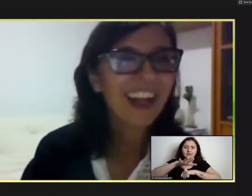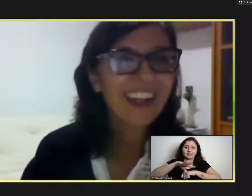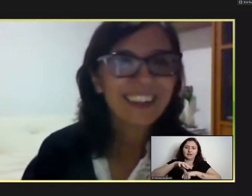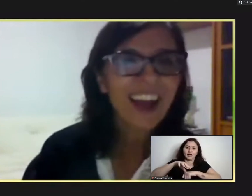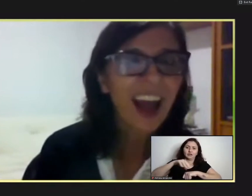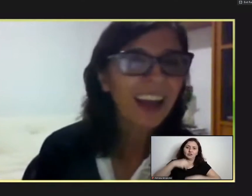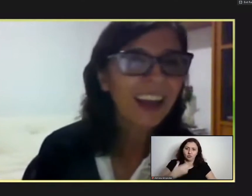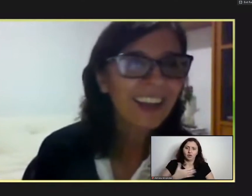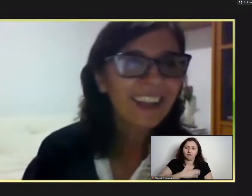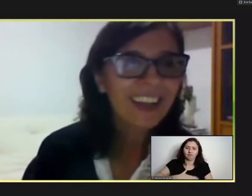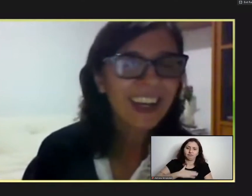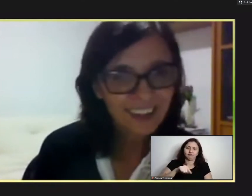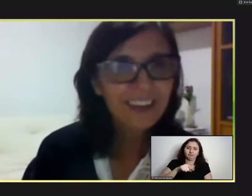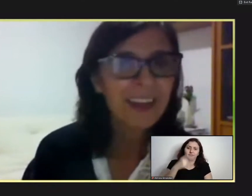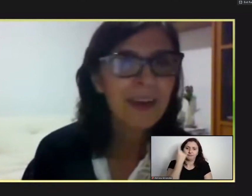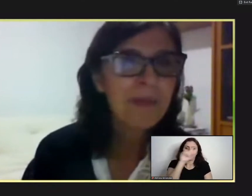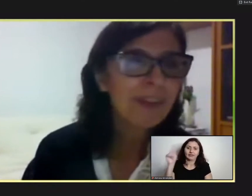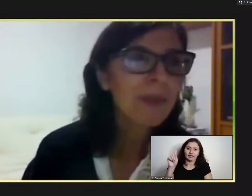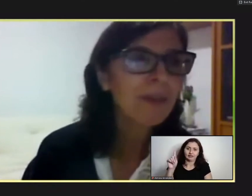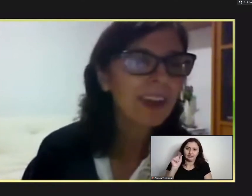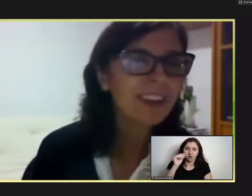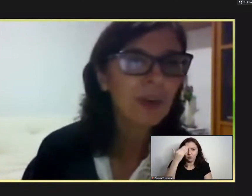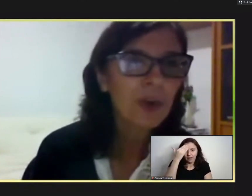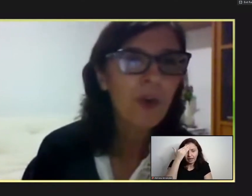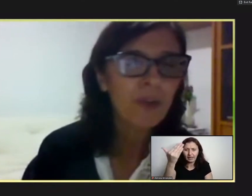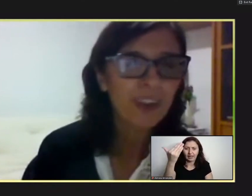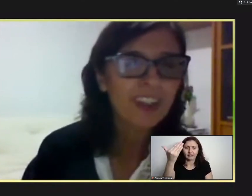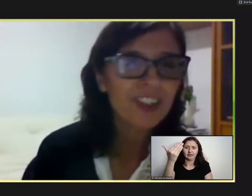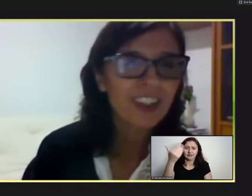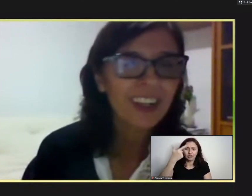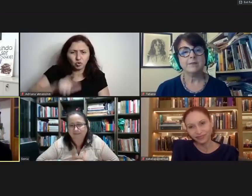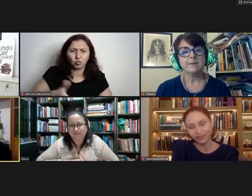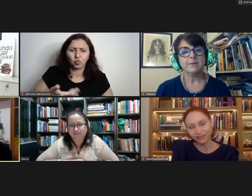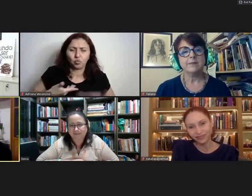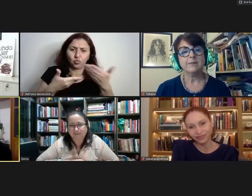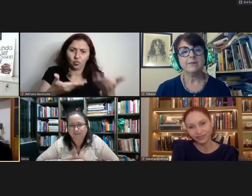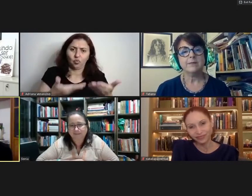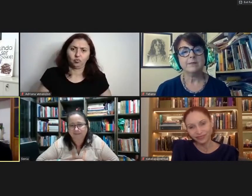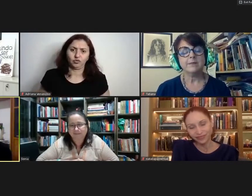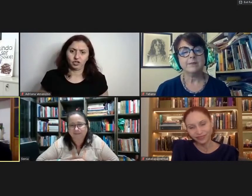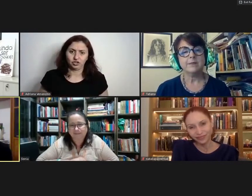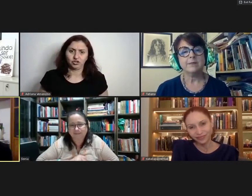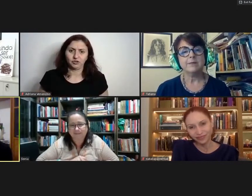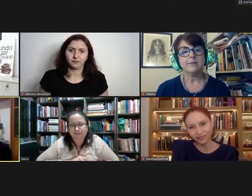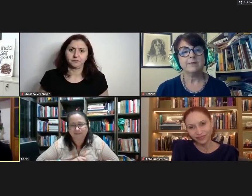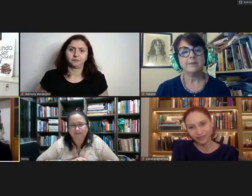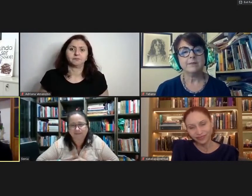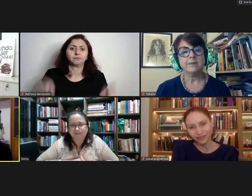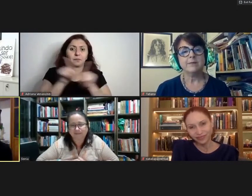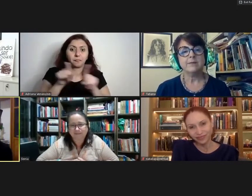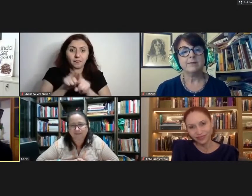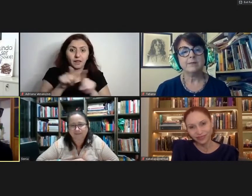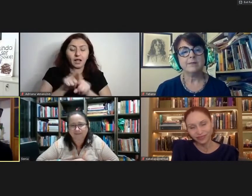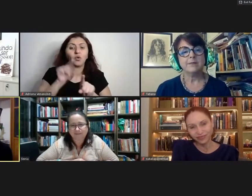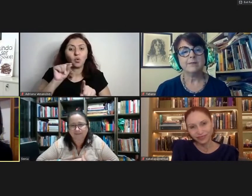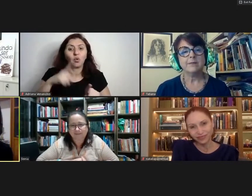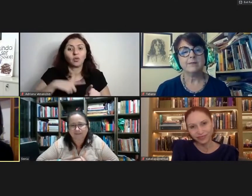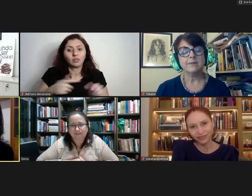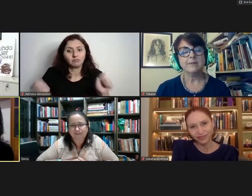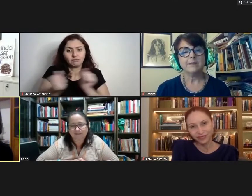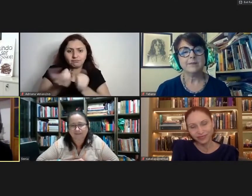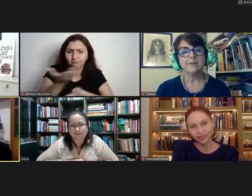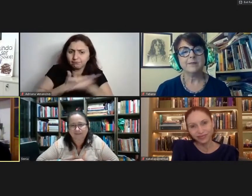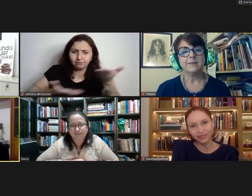finalizar e agradecer mais uma vez o convite e também por ter compartilhado com vocês